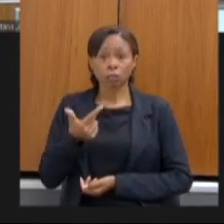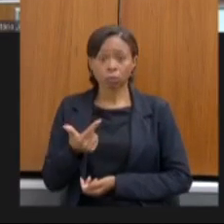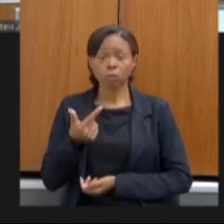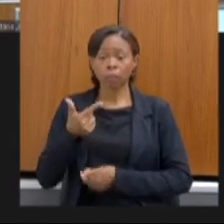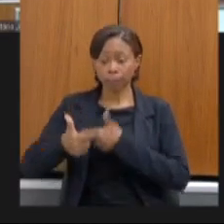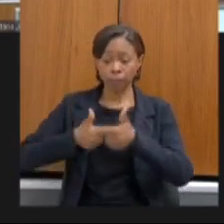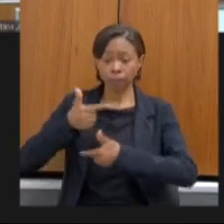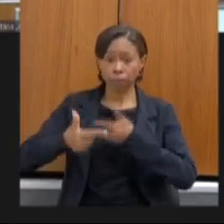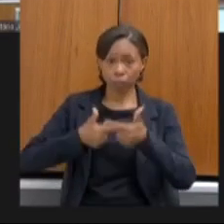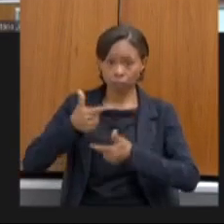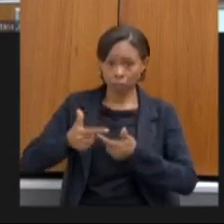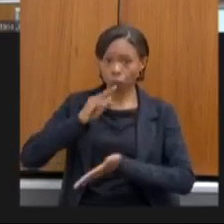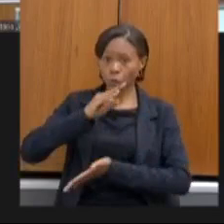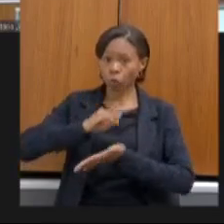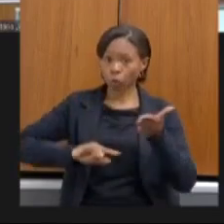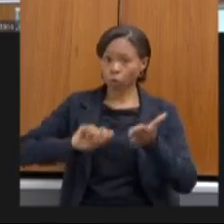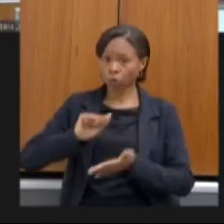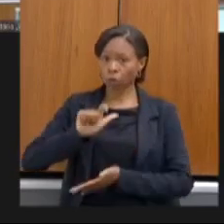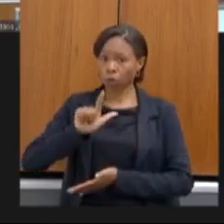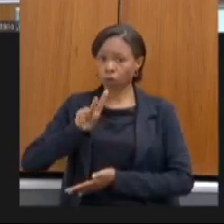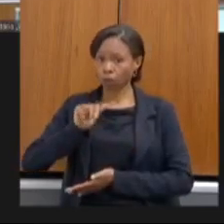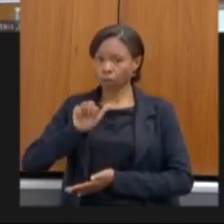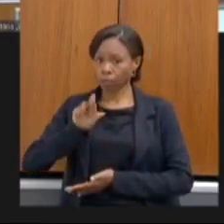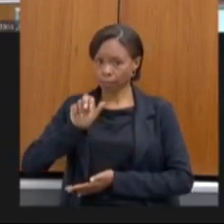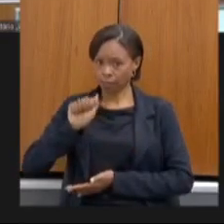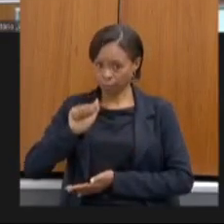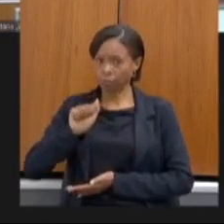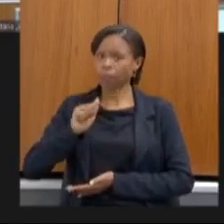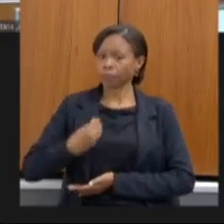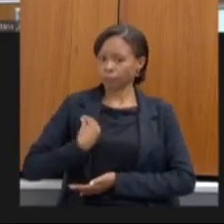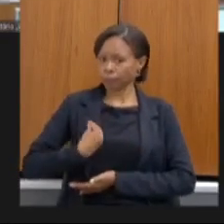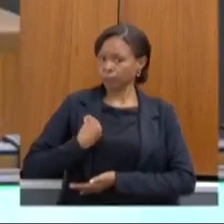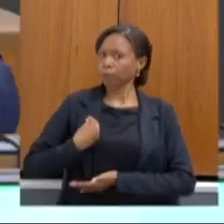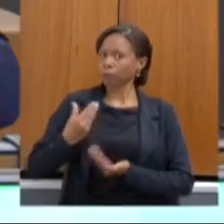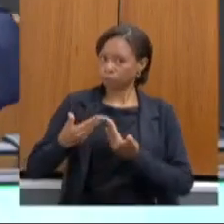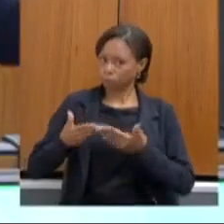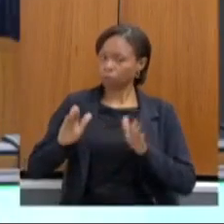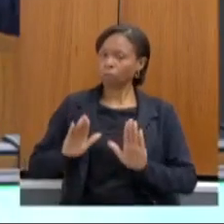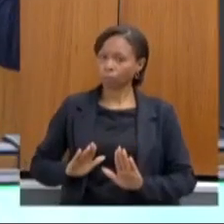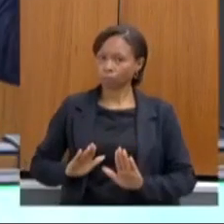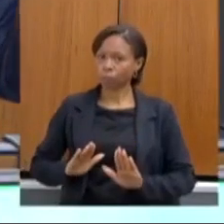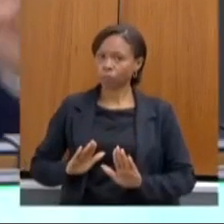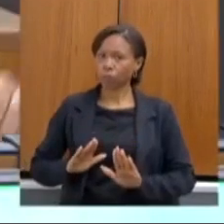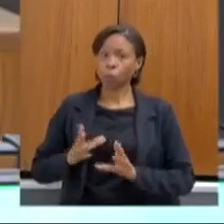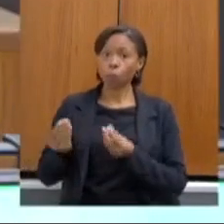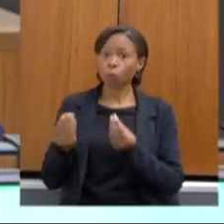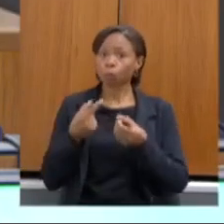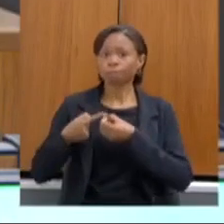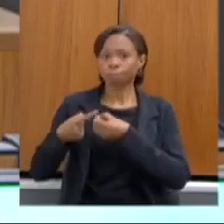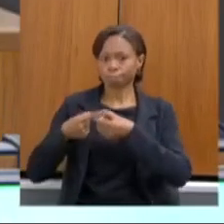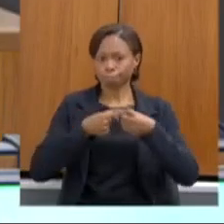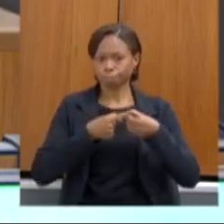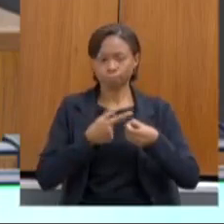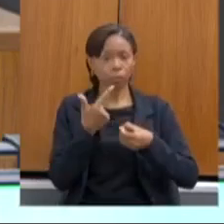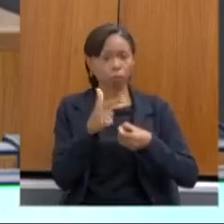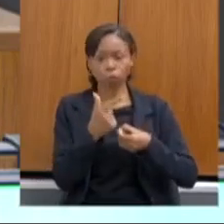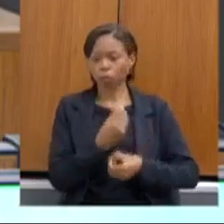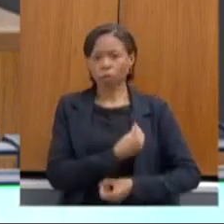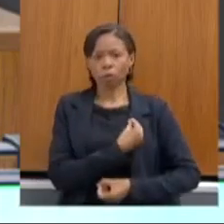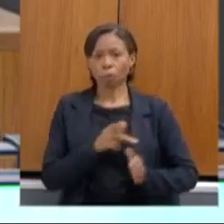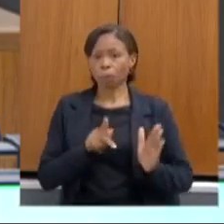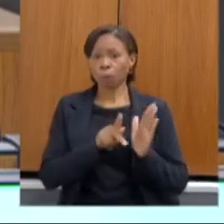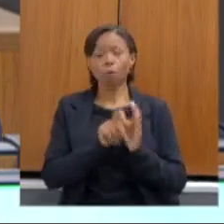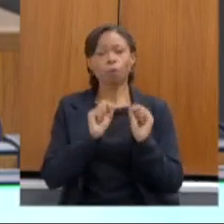alvará de funcionamento muitos municípios que não possuem sua legislação própria pode aderir a legislação do estado